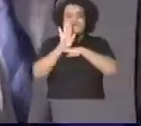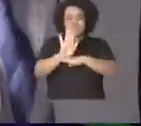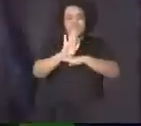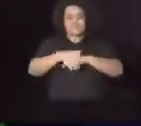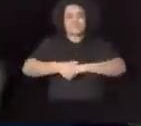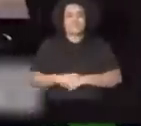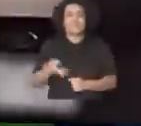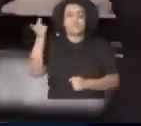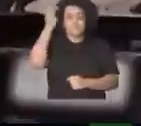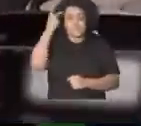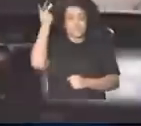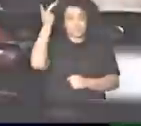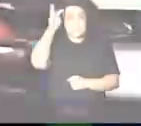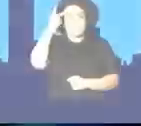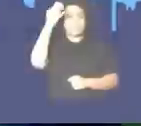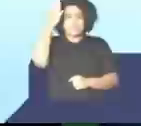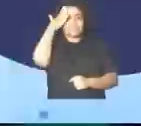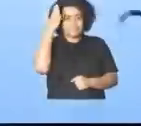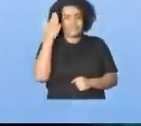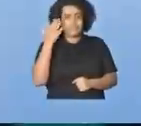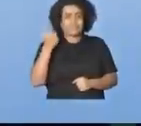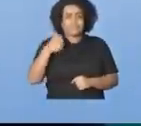Bolsonaro apoiando São Paulo.